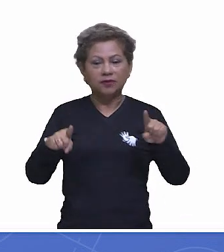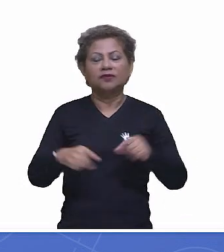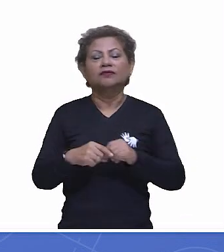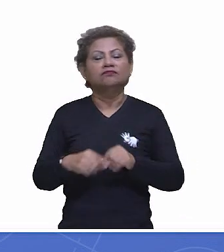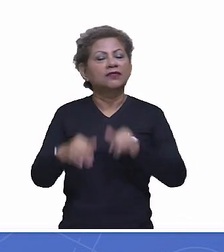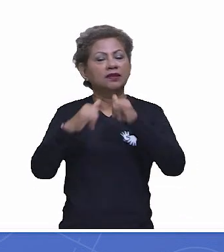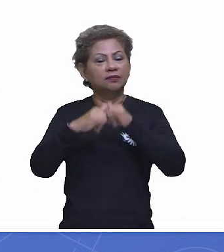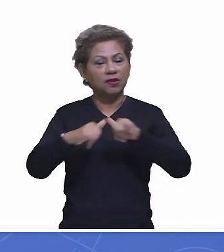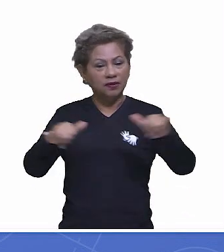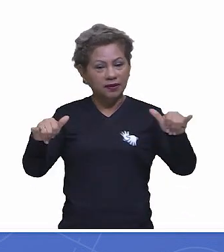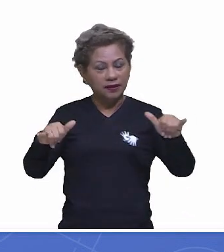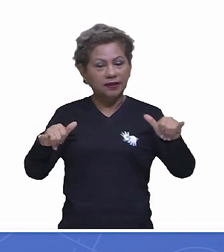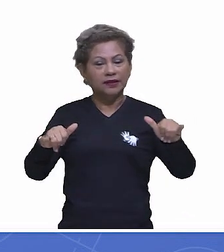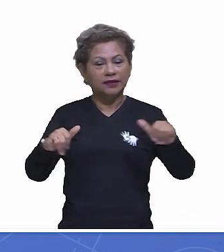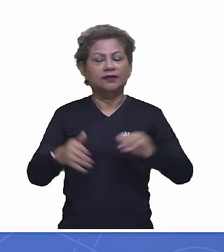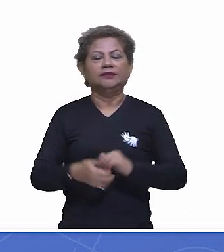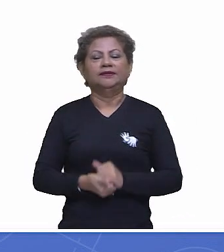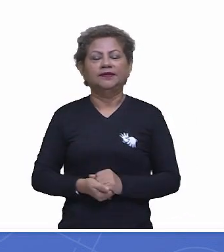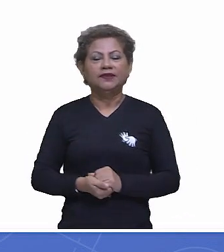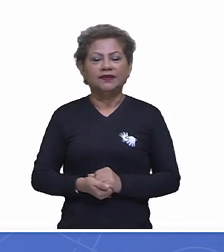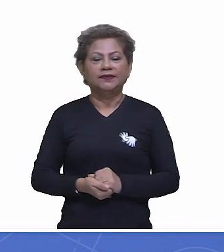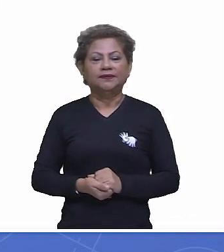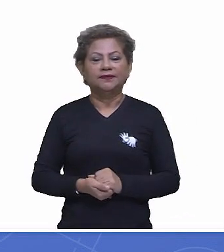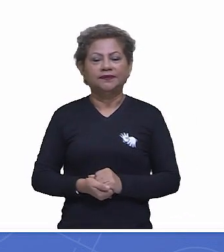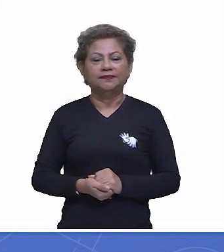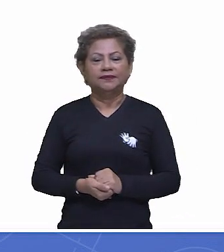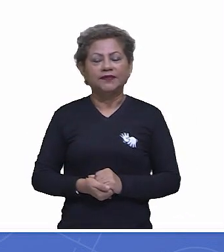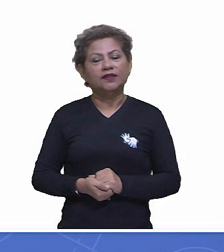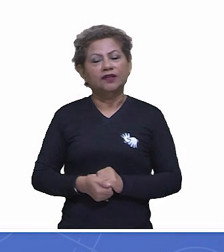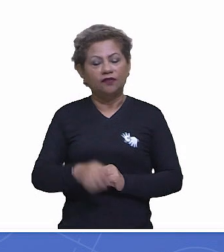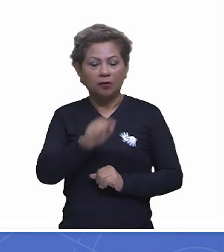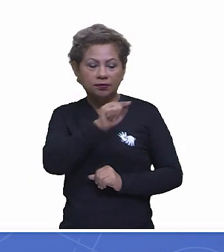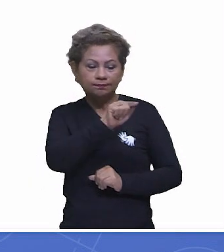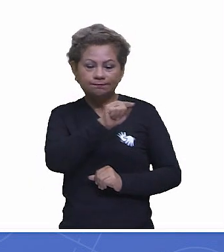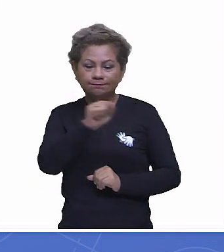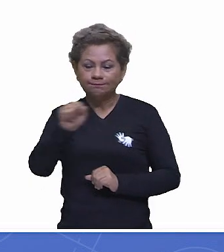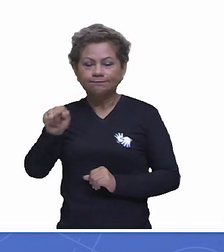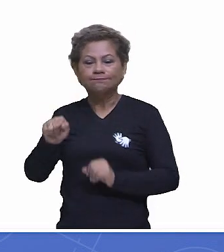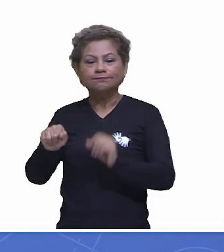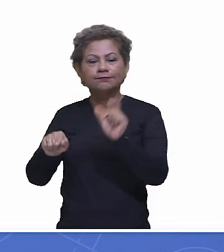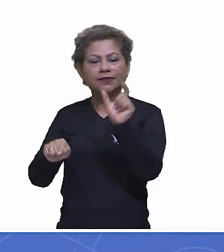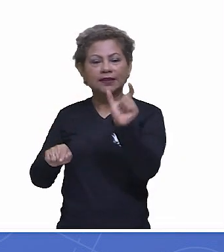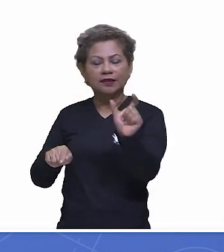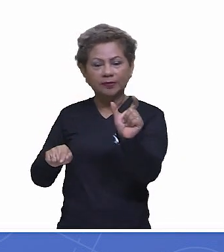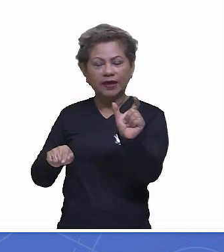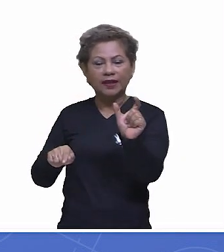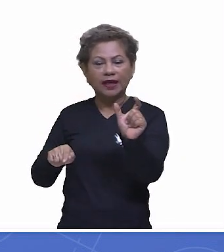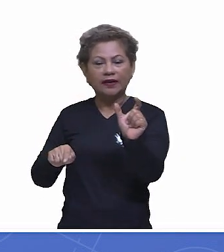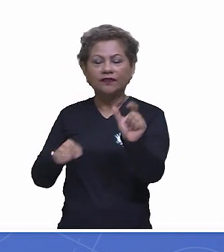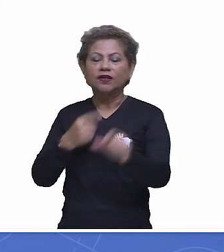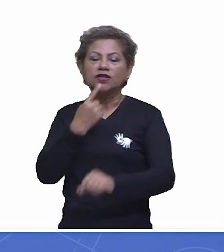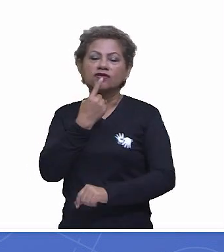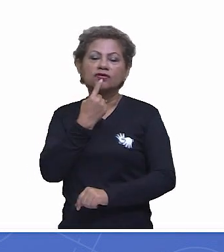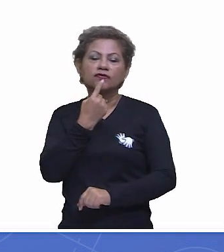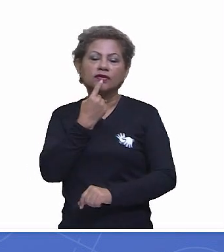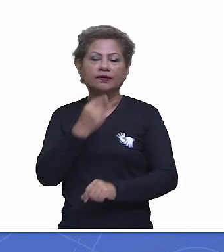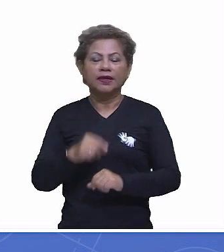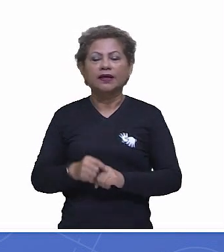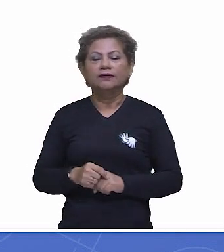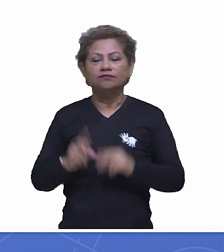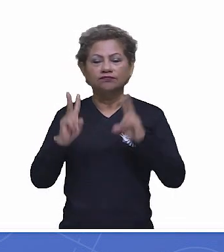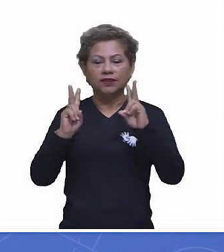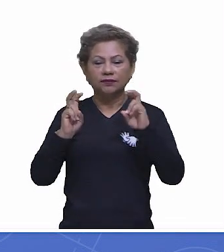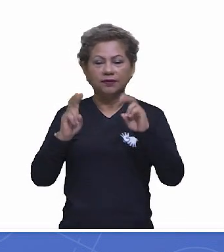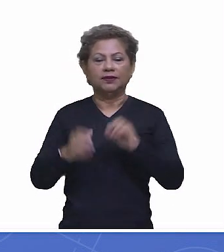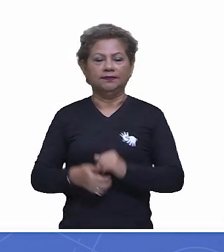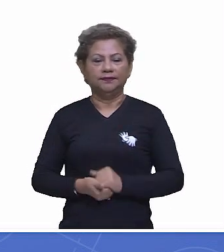está destacado, isso de fato é uma marca tipográfica, né, normalmente ele já vem em negrito, vem destacado. Aí nós temos outras